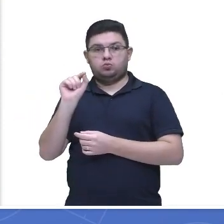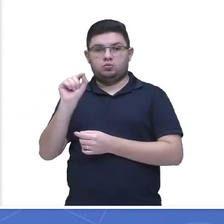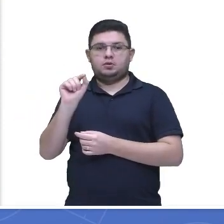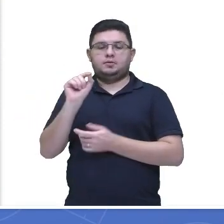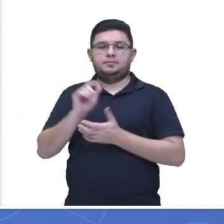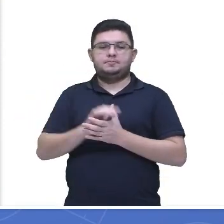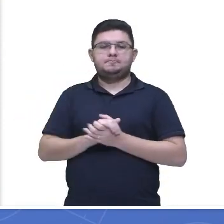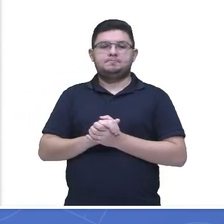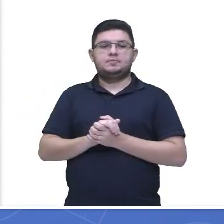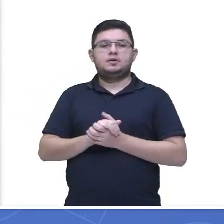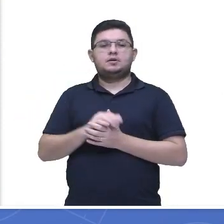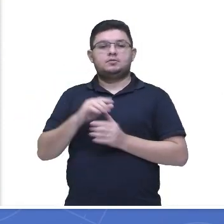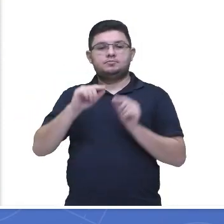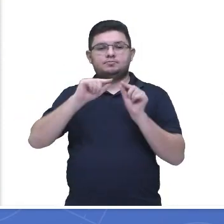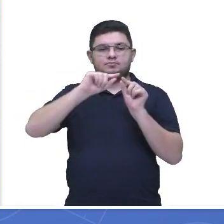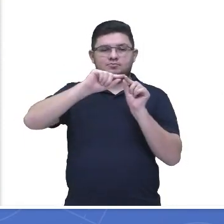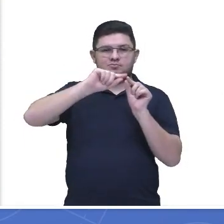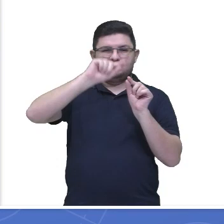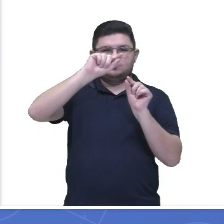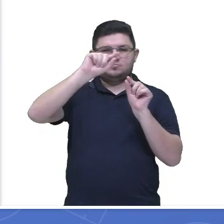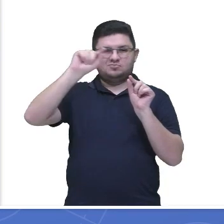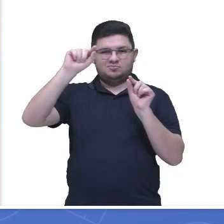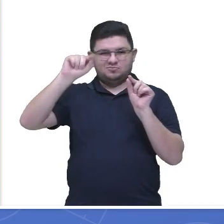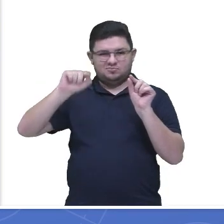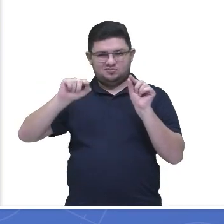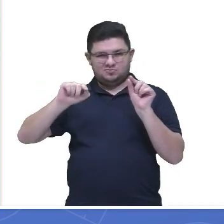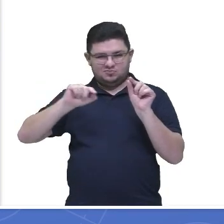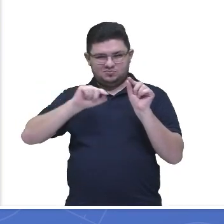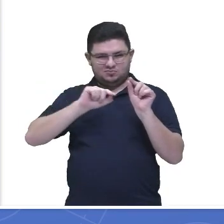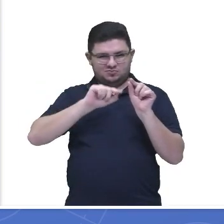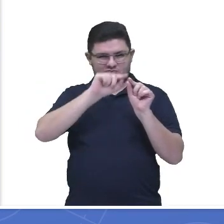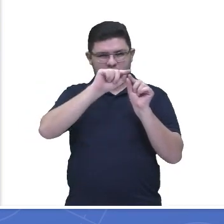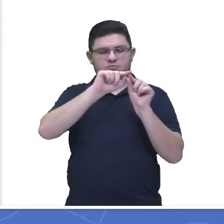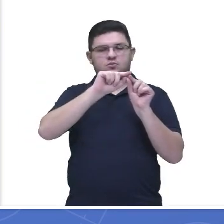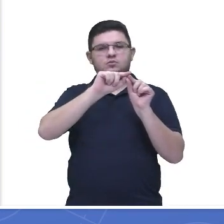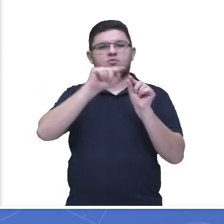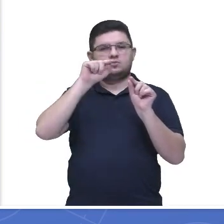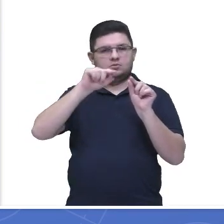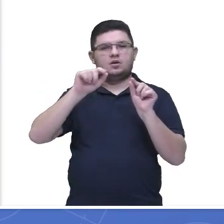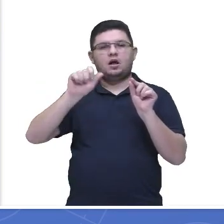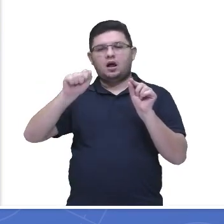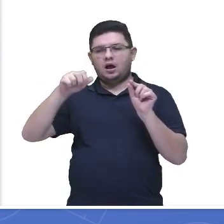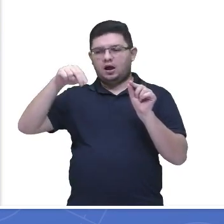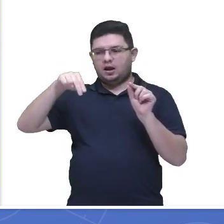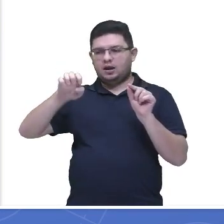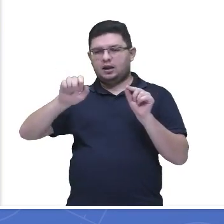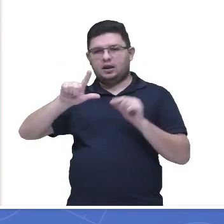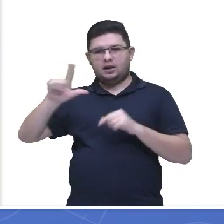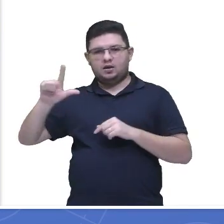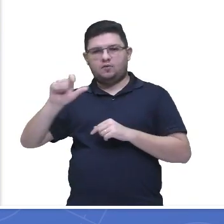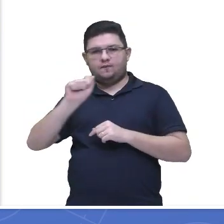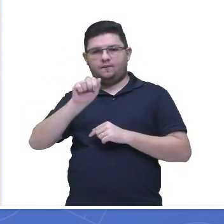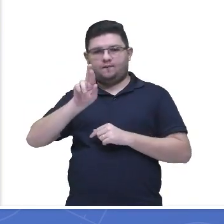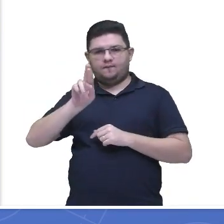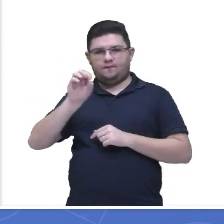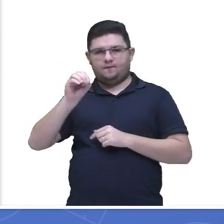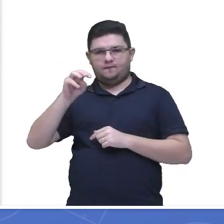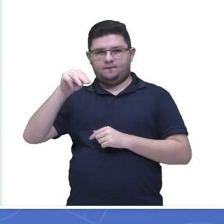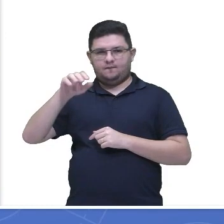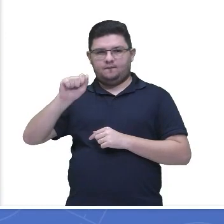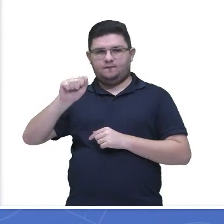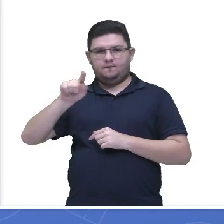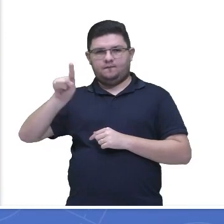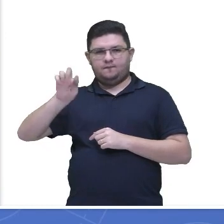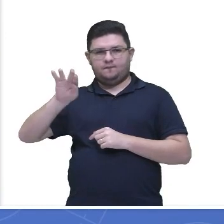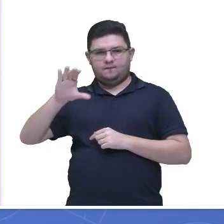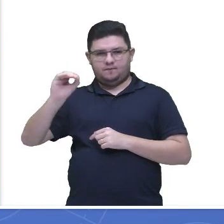Obrigatoriamente um anel aromático, tá bom? Precisa ter esse anel aromático. Esses compostos